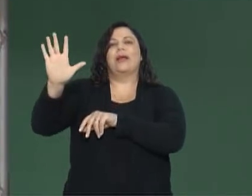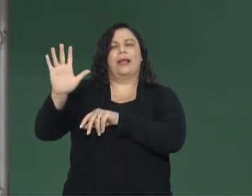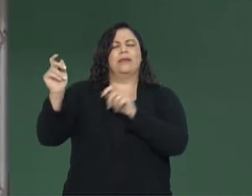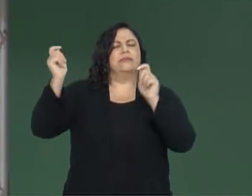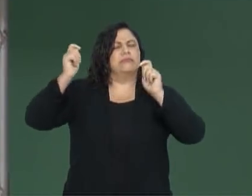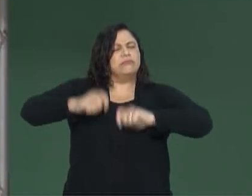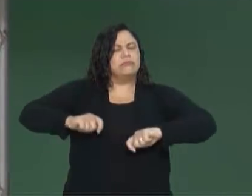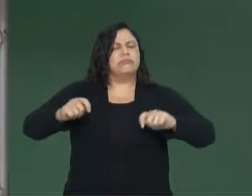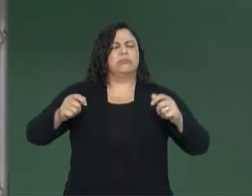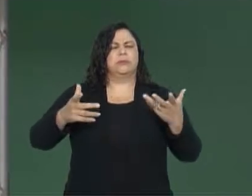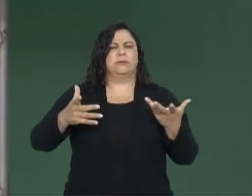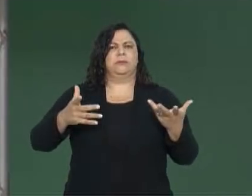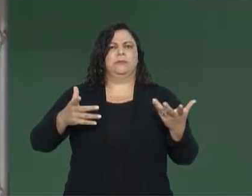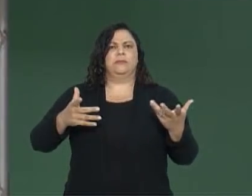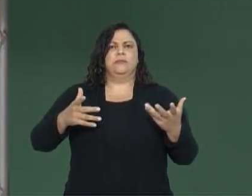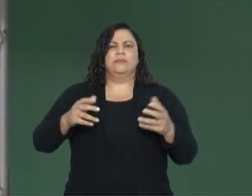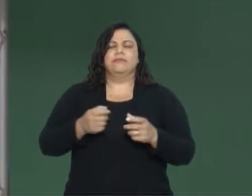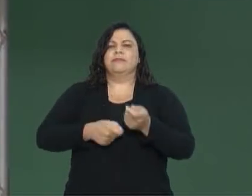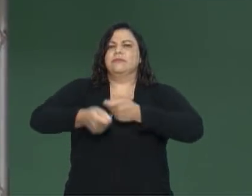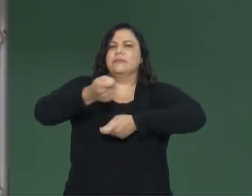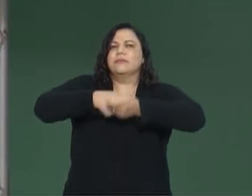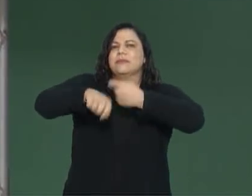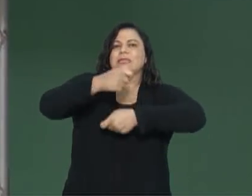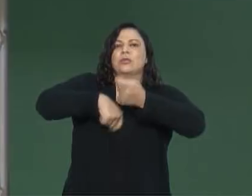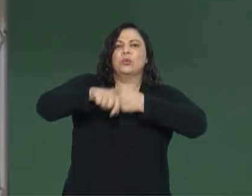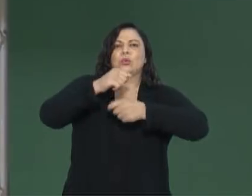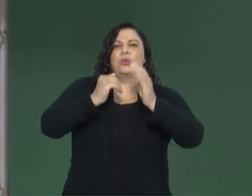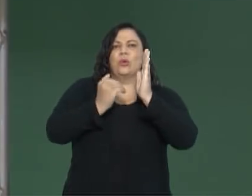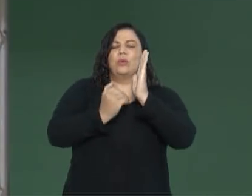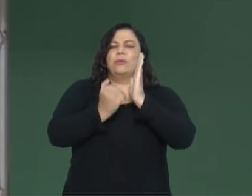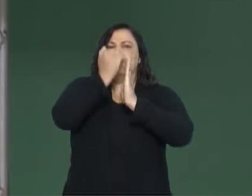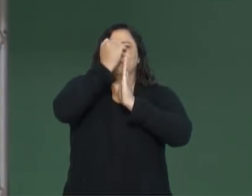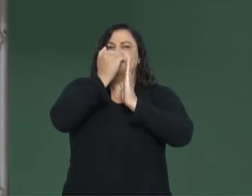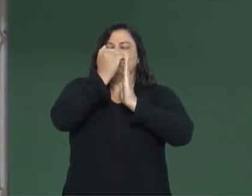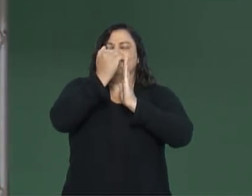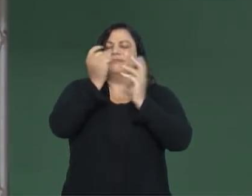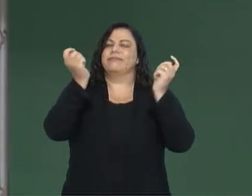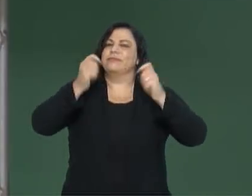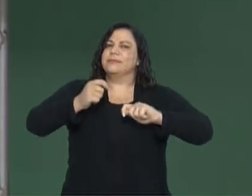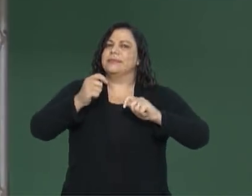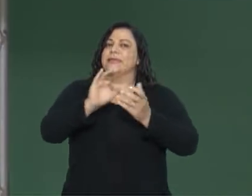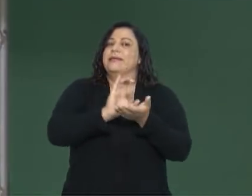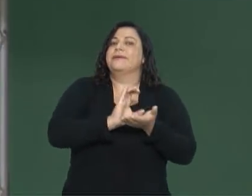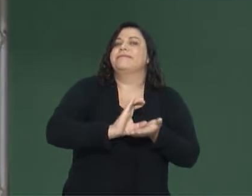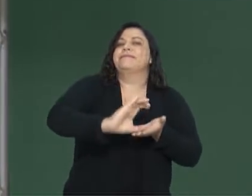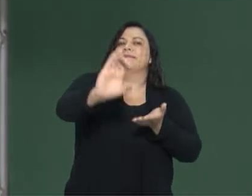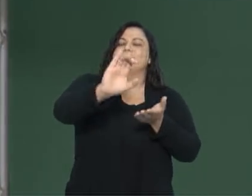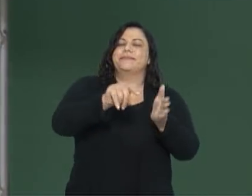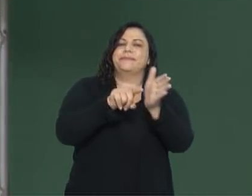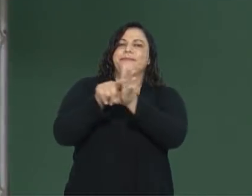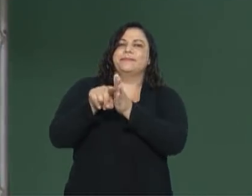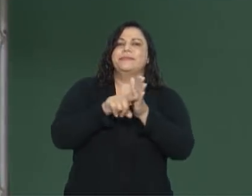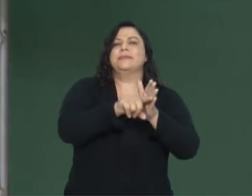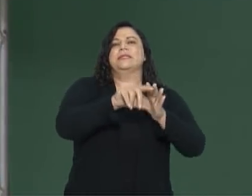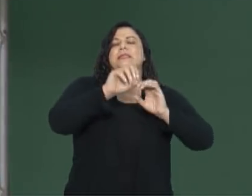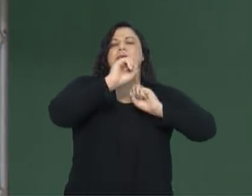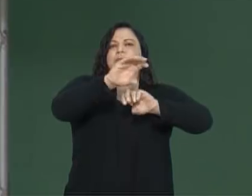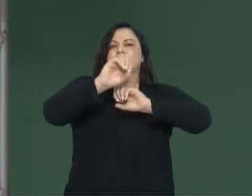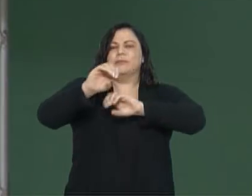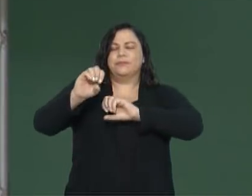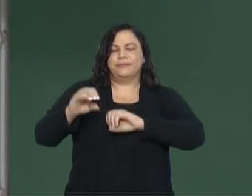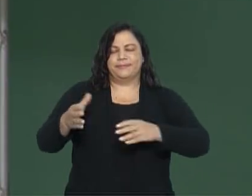latino-americano, agressividade econômica, vamos ter que investir em ensino, pesquisa e